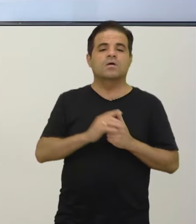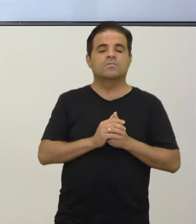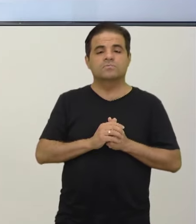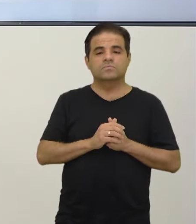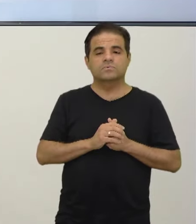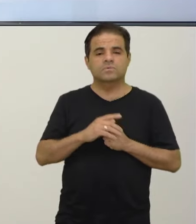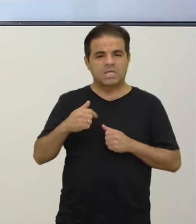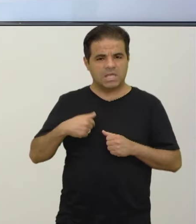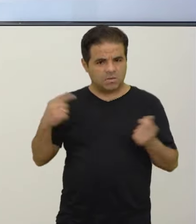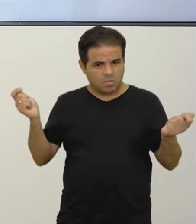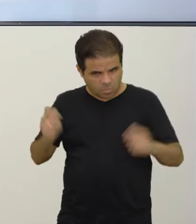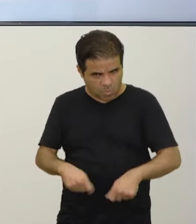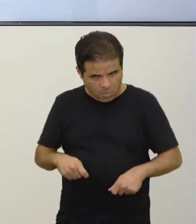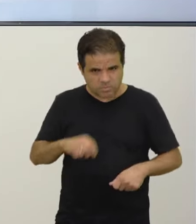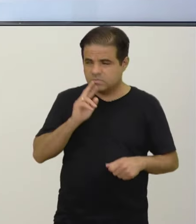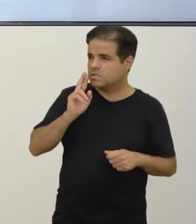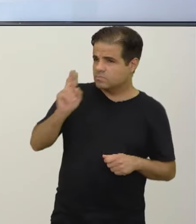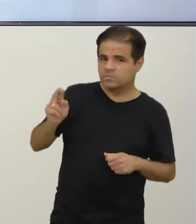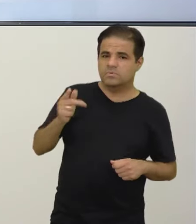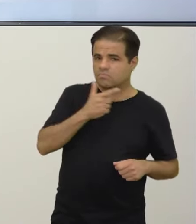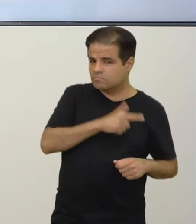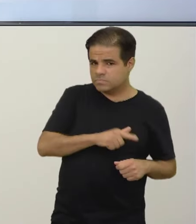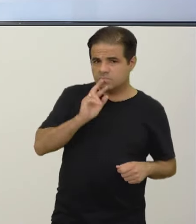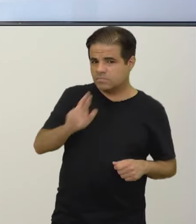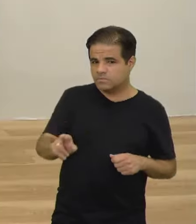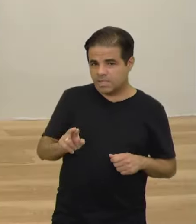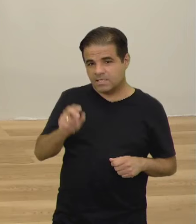Eu tenho condições de responder?